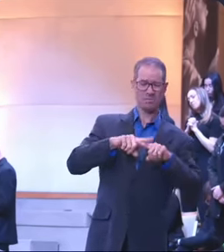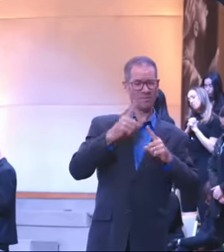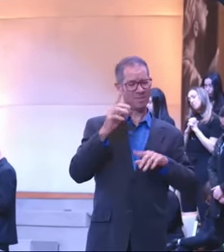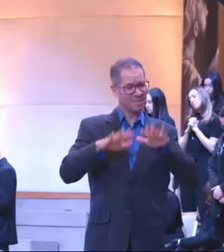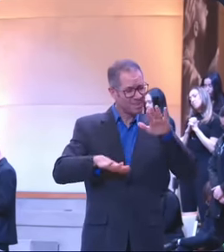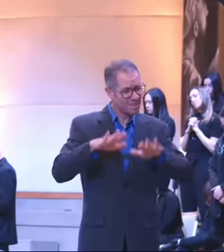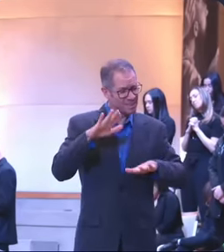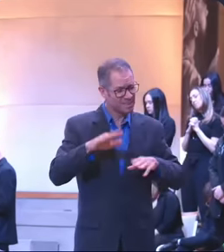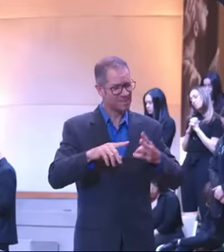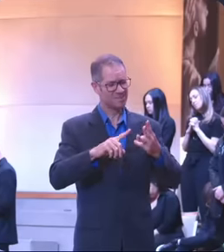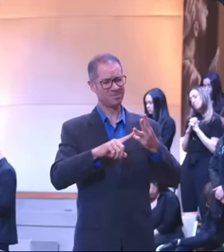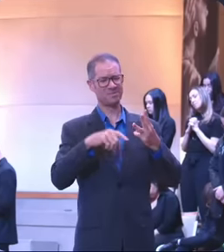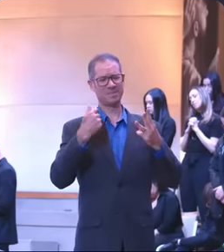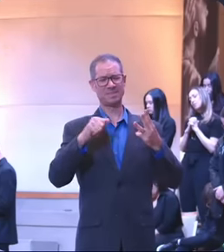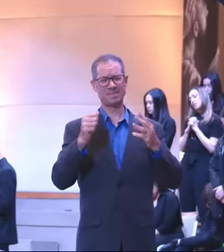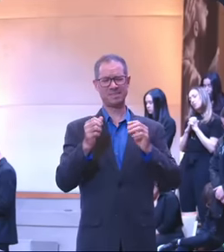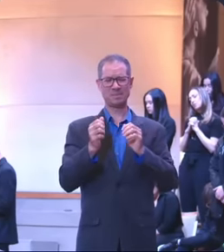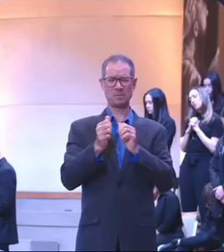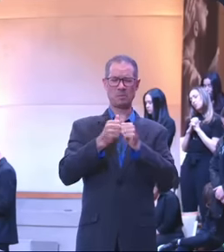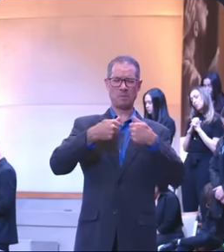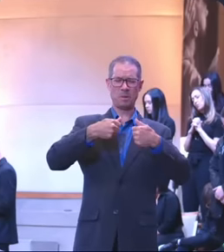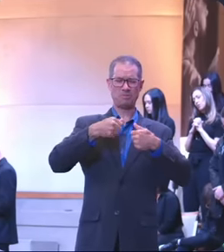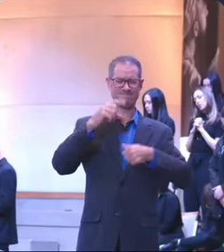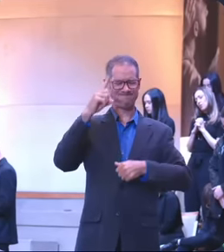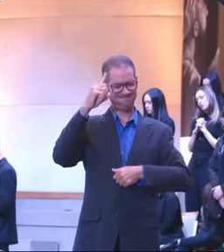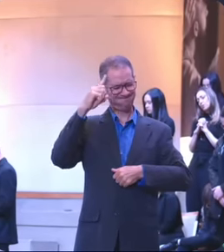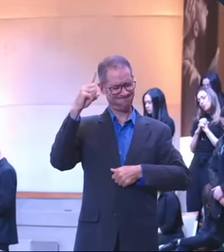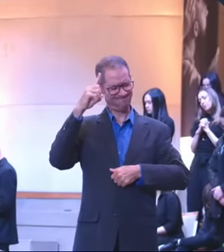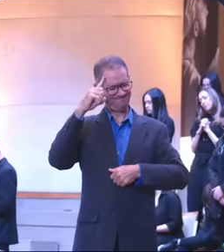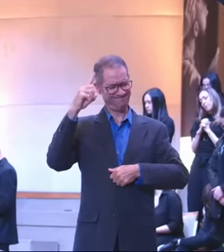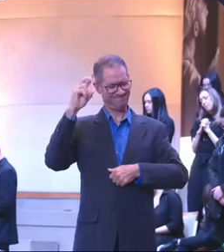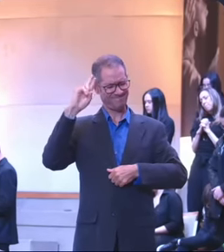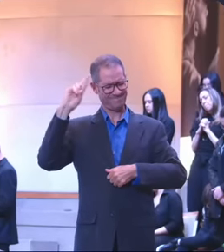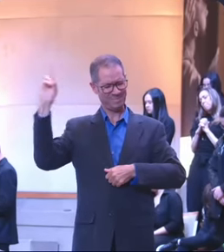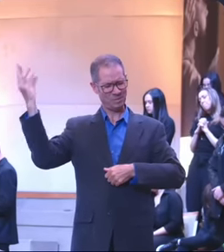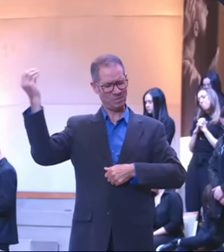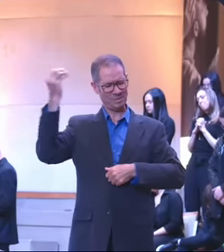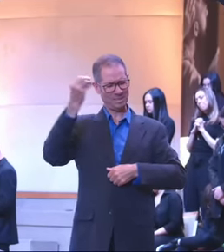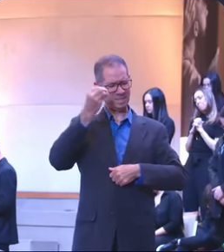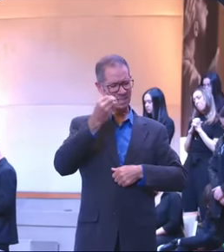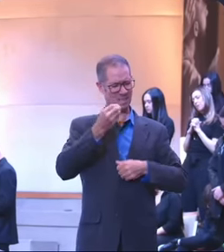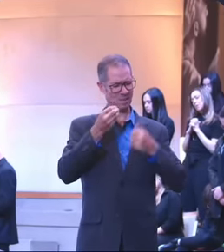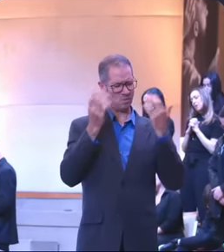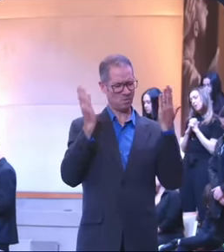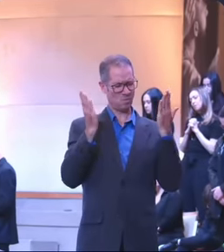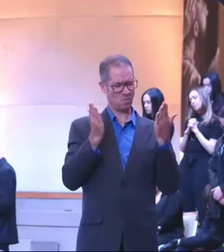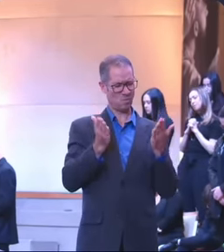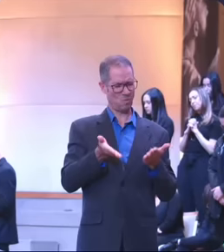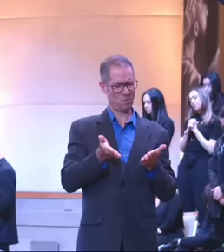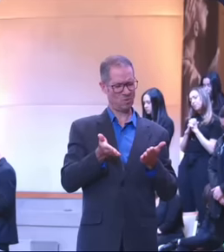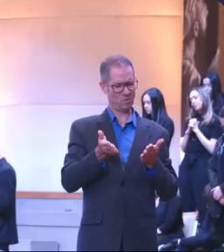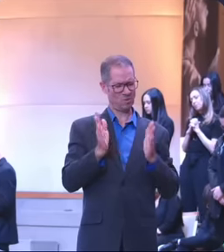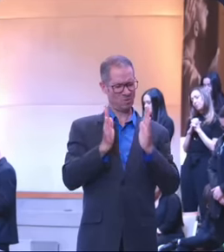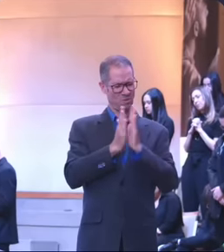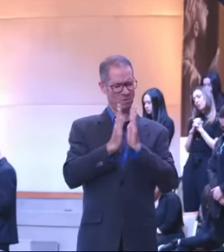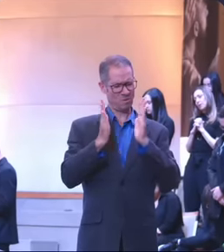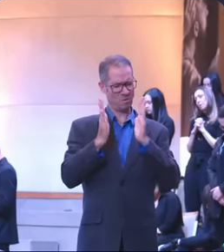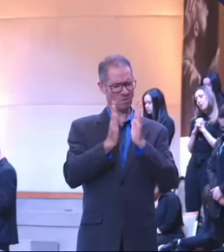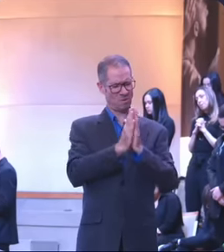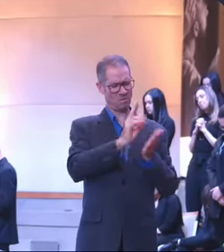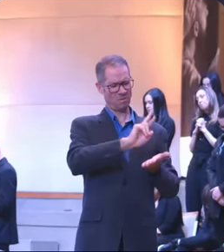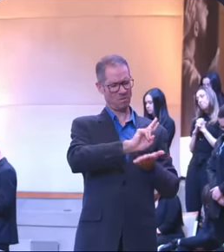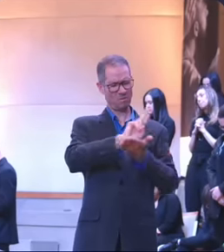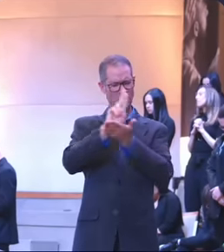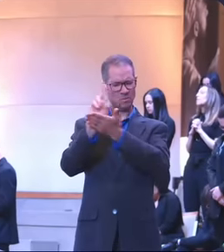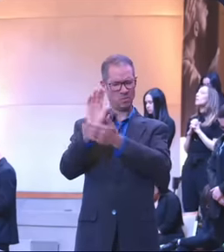vezes precisamos do pão de cada dia. E então, Senhor, dá-nos hoje isso, aquilo que oramos em nome